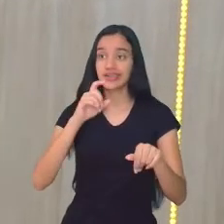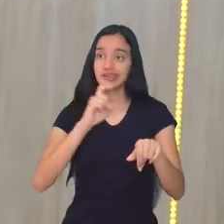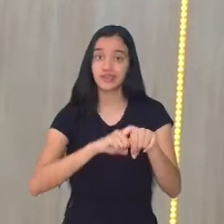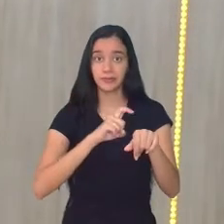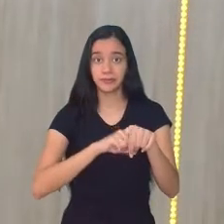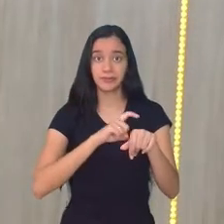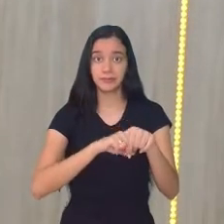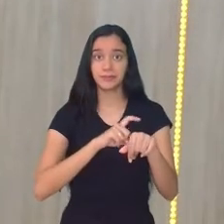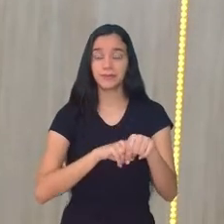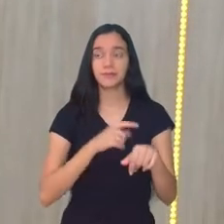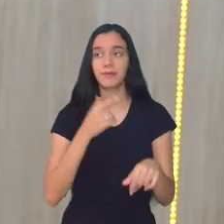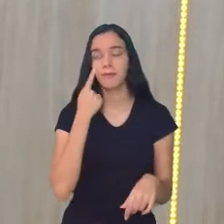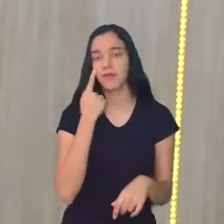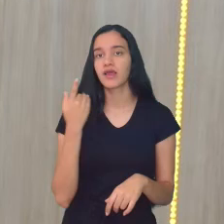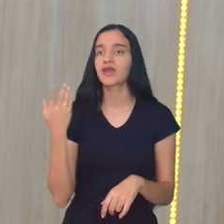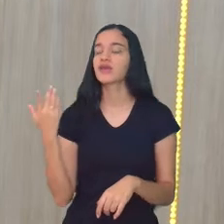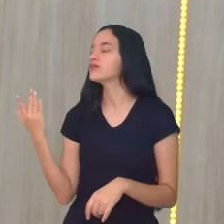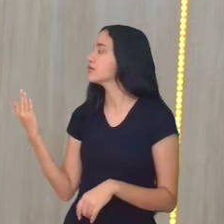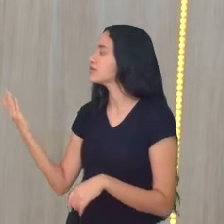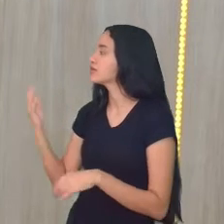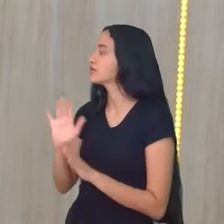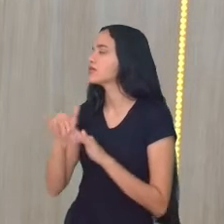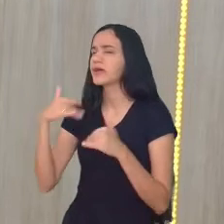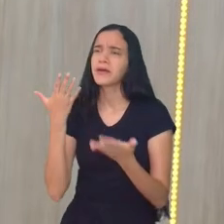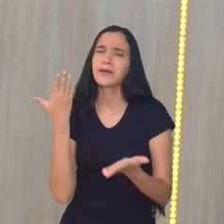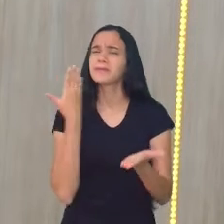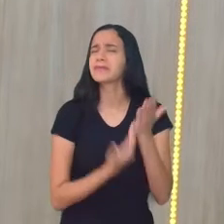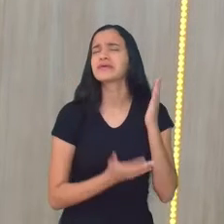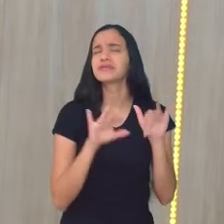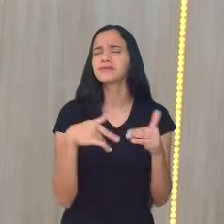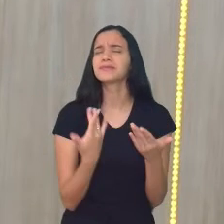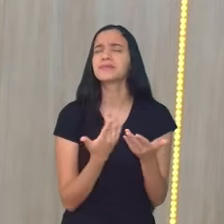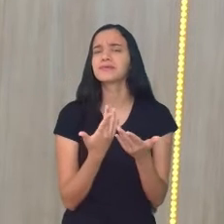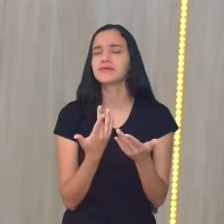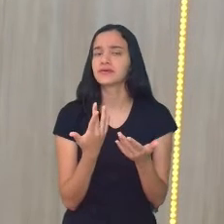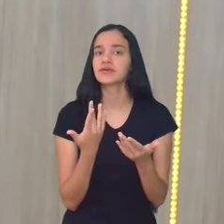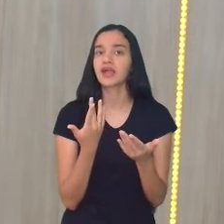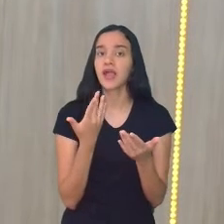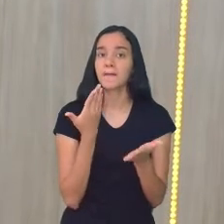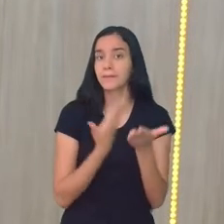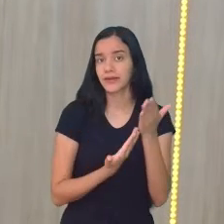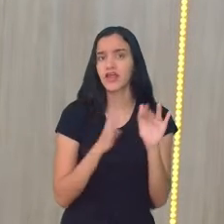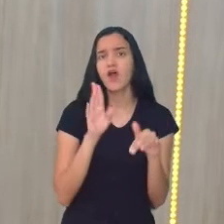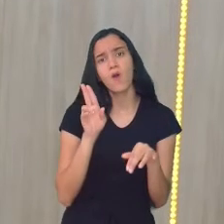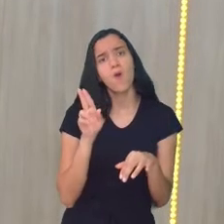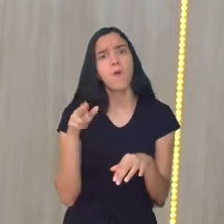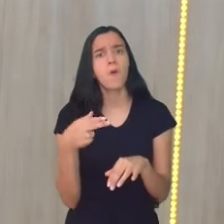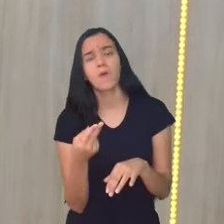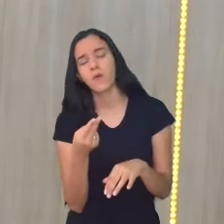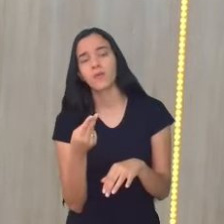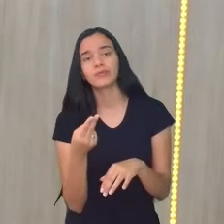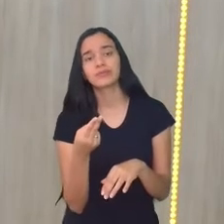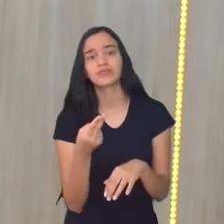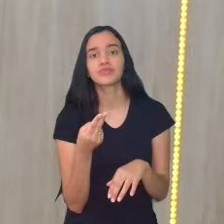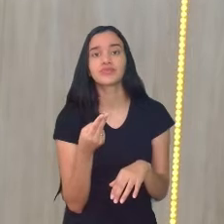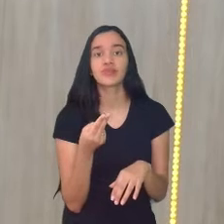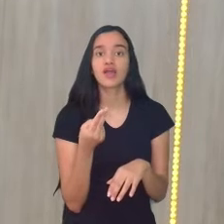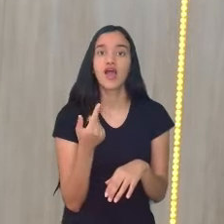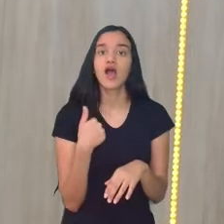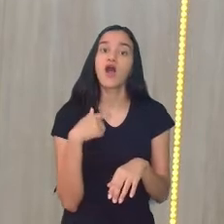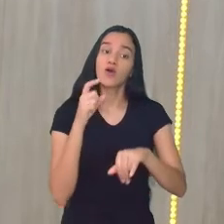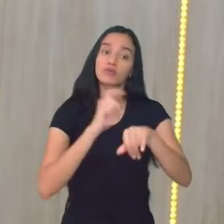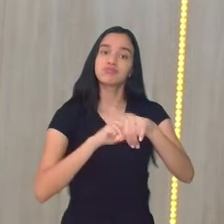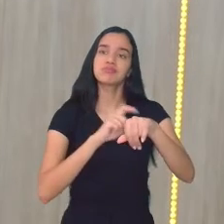tempo. Você pode tanto perder porque recebeu um checkmate, quanto porque o seu